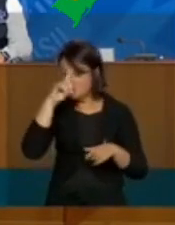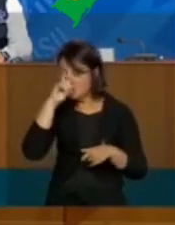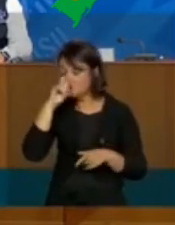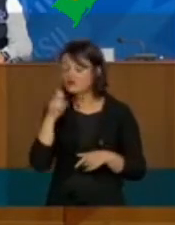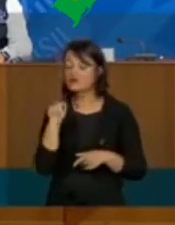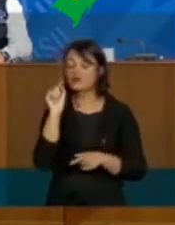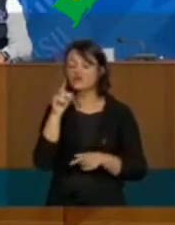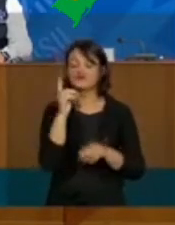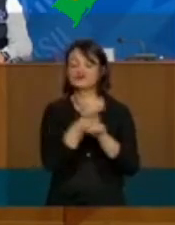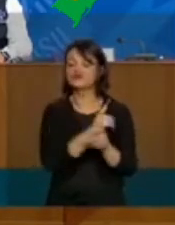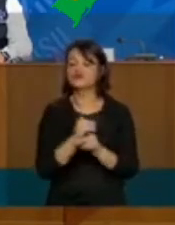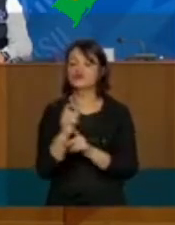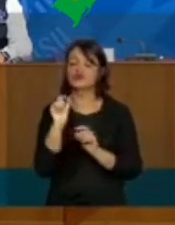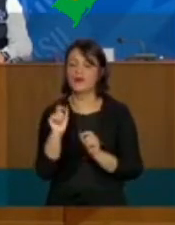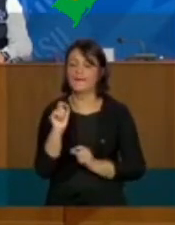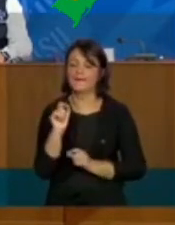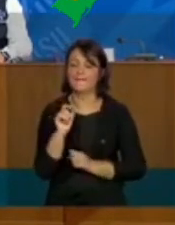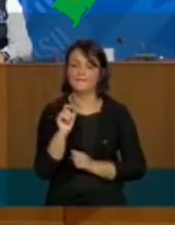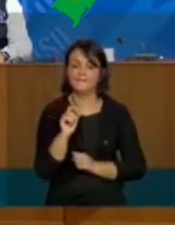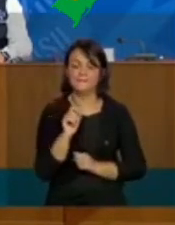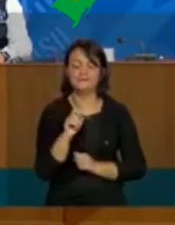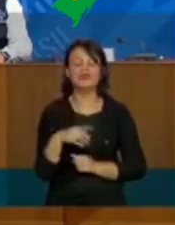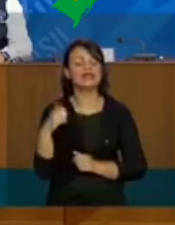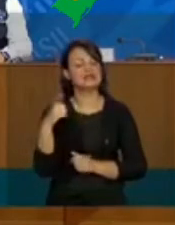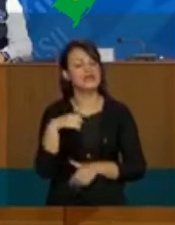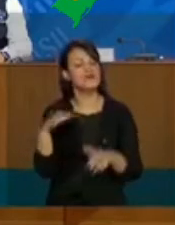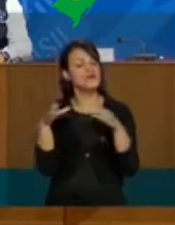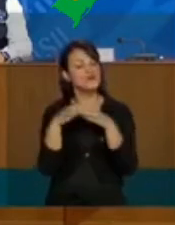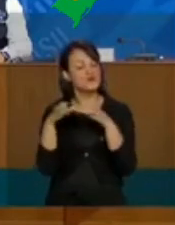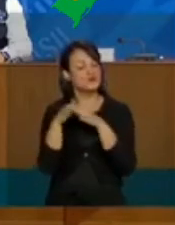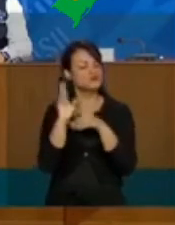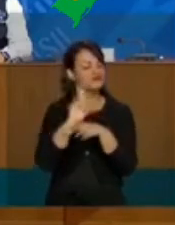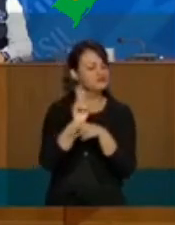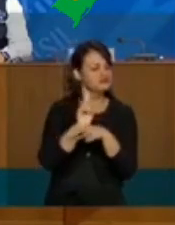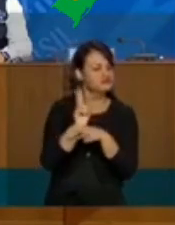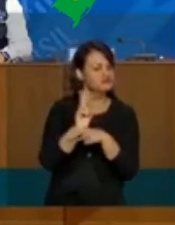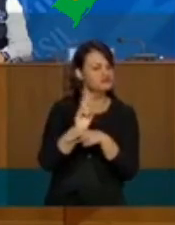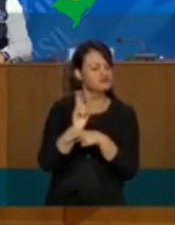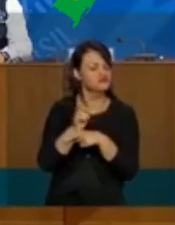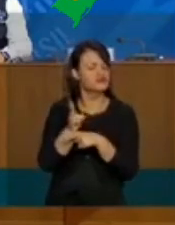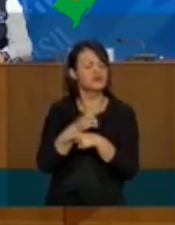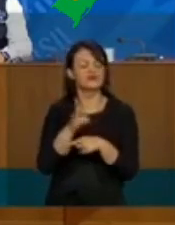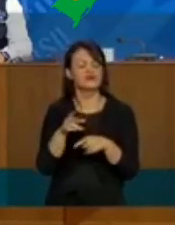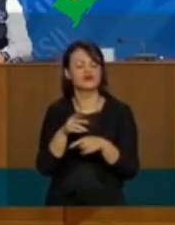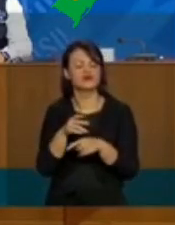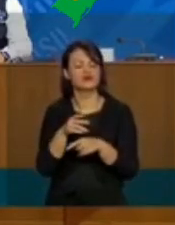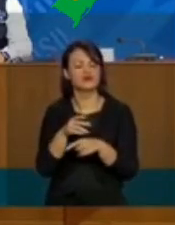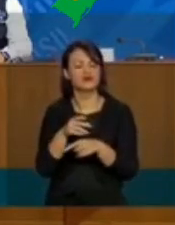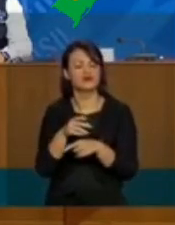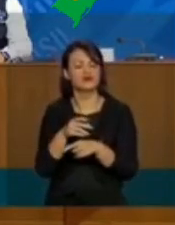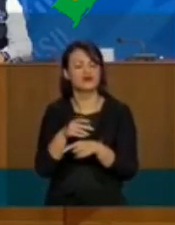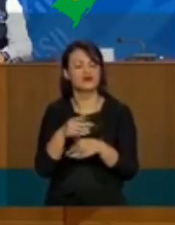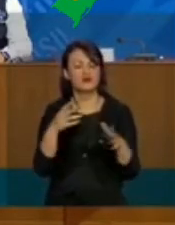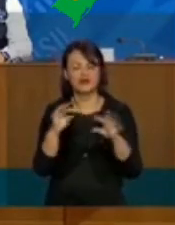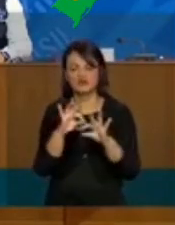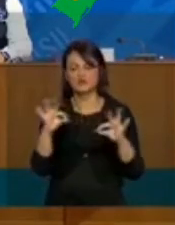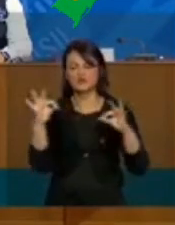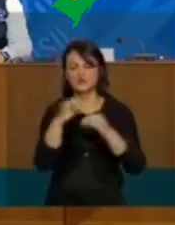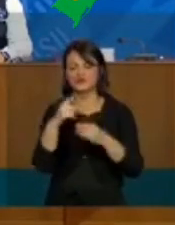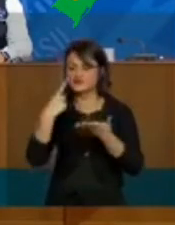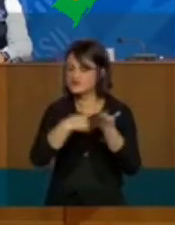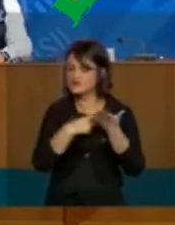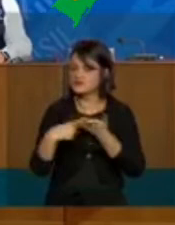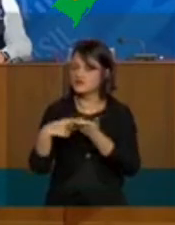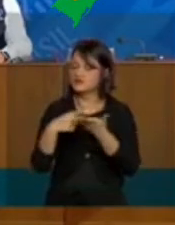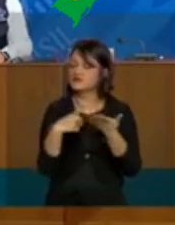que a gente tem é o seguinte, a gente tem um grupo sendo monitorado exatamente para ver todas essas